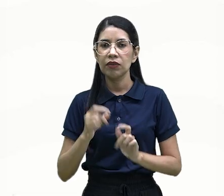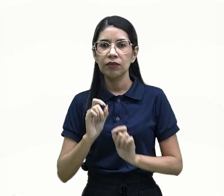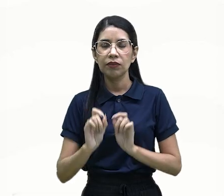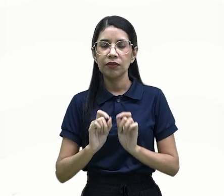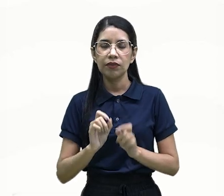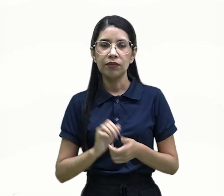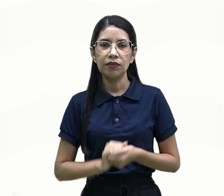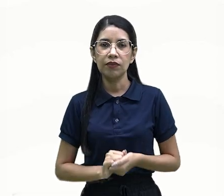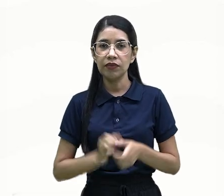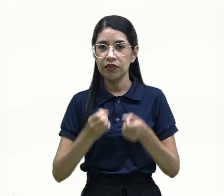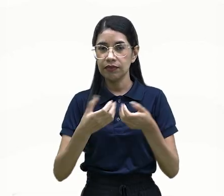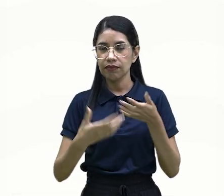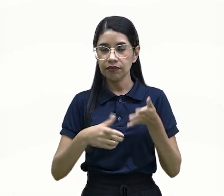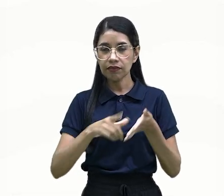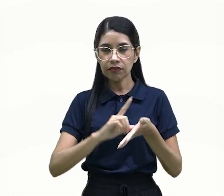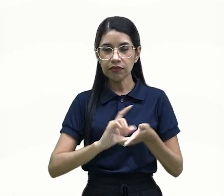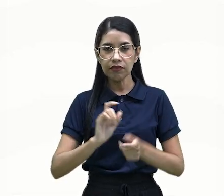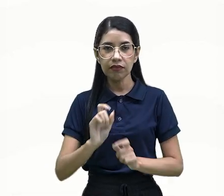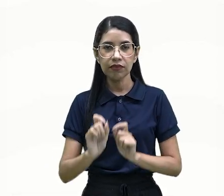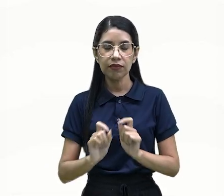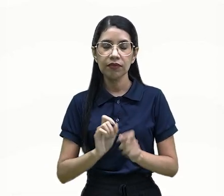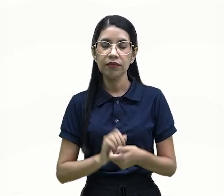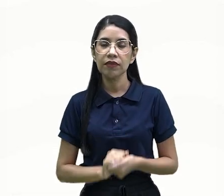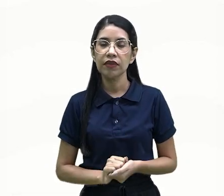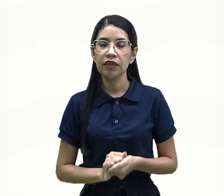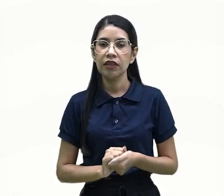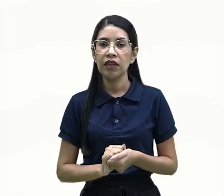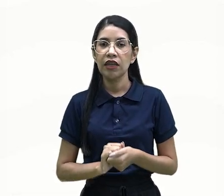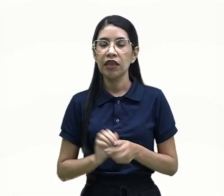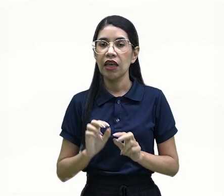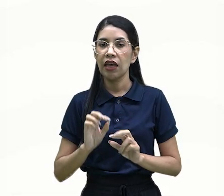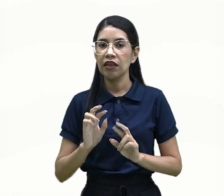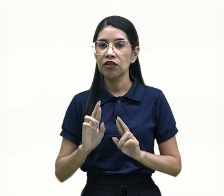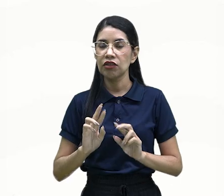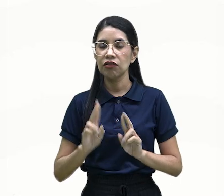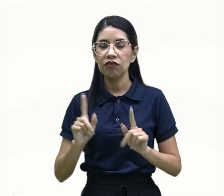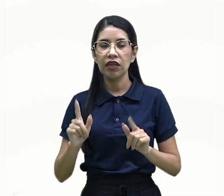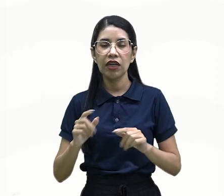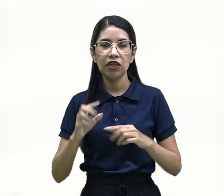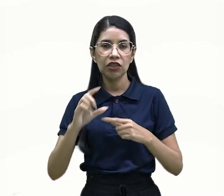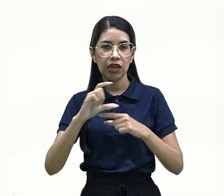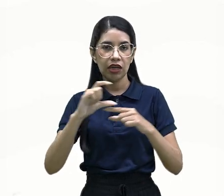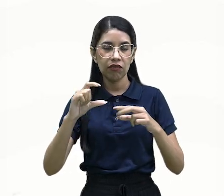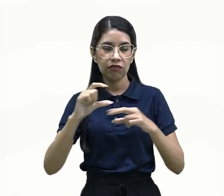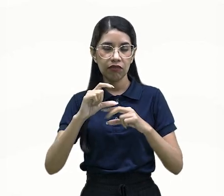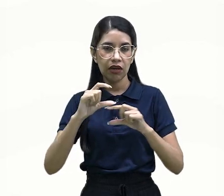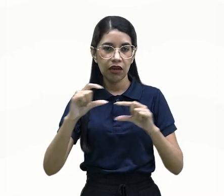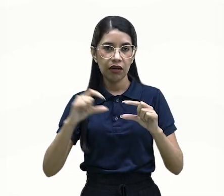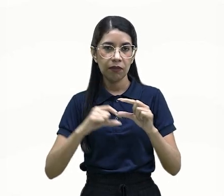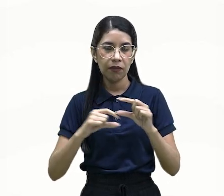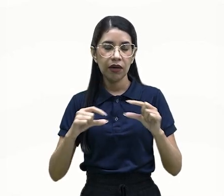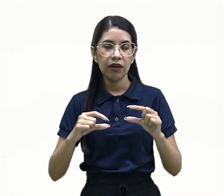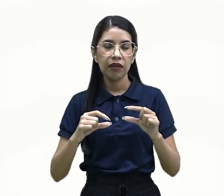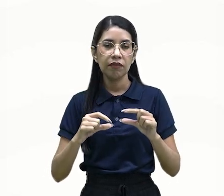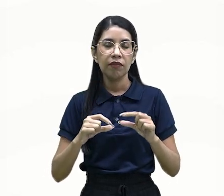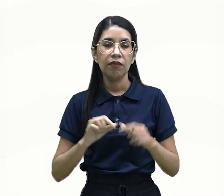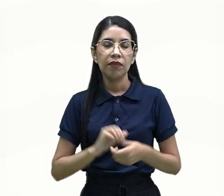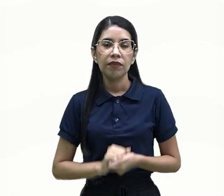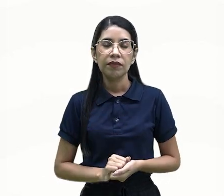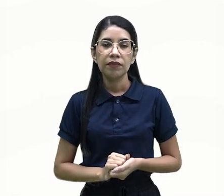A gente acabou de dizer agora na classificação. Vem de heterogêneo, né? Eu vou até mudar de cor aqui para a gente